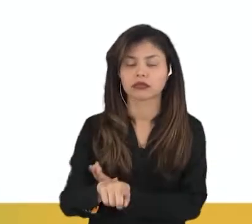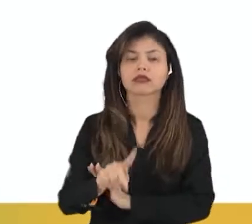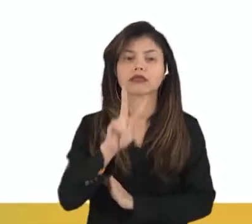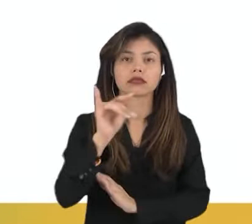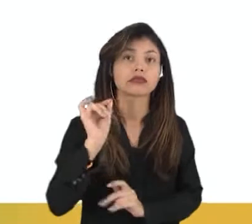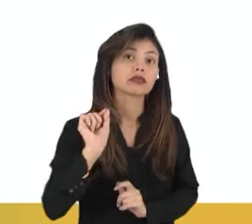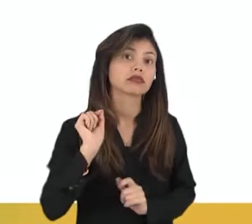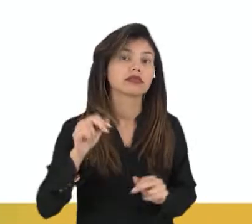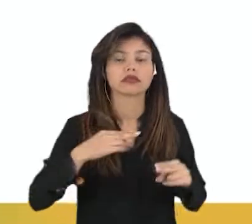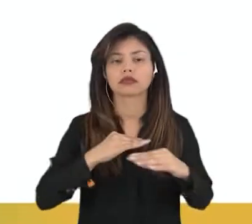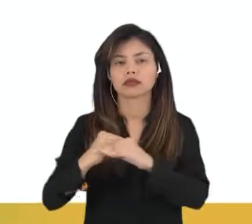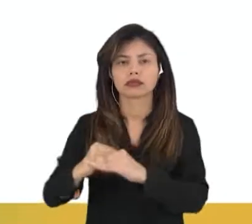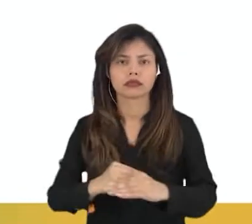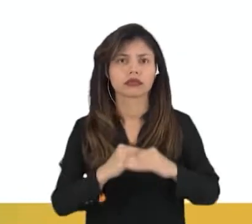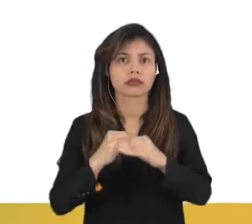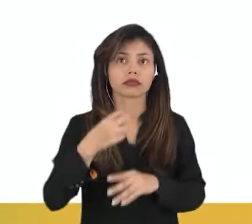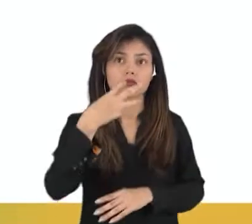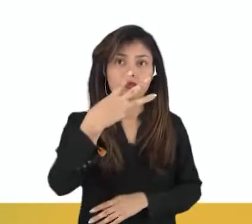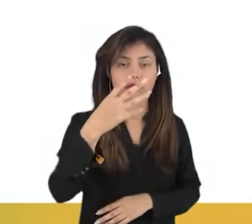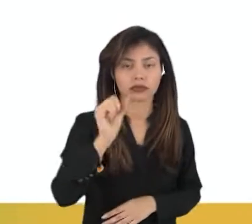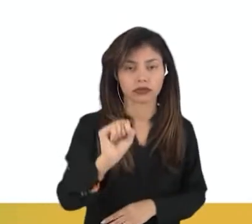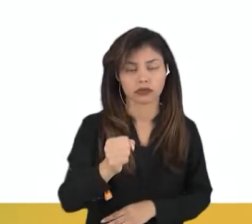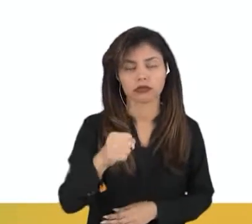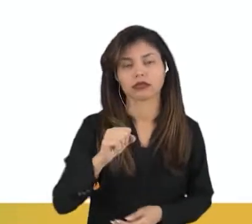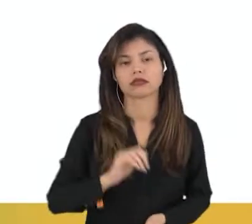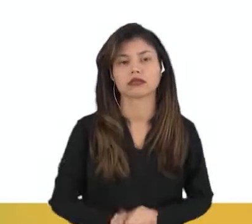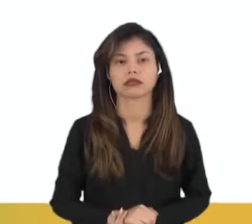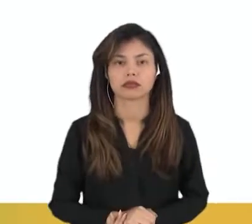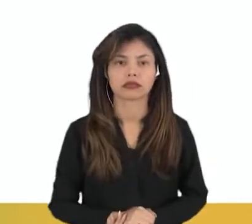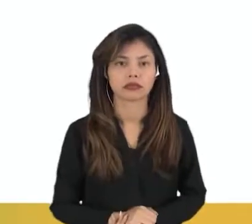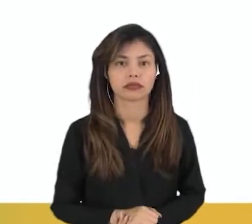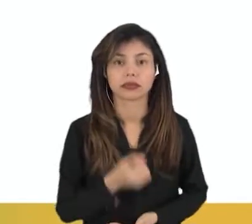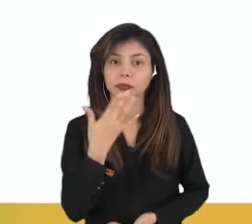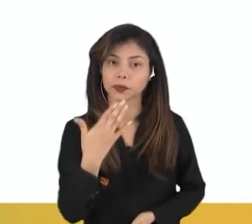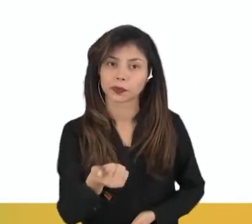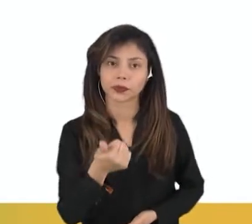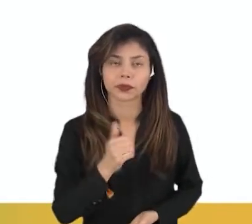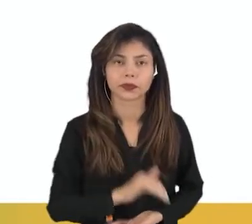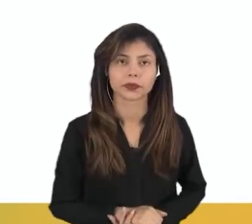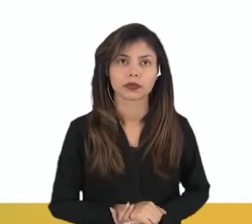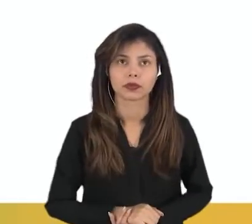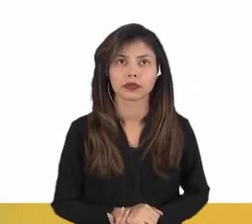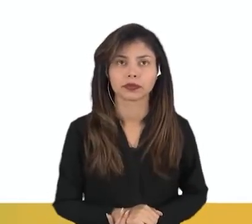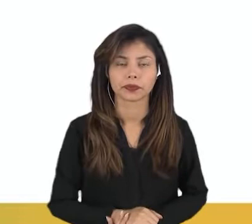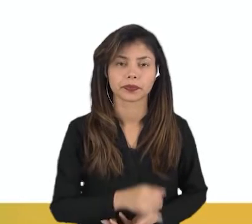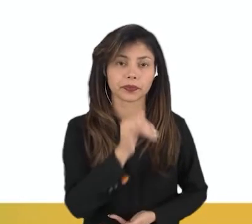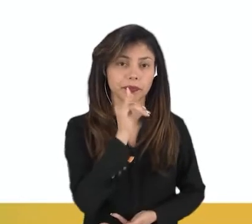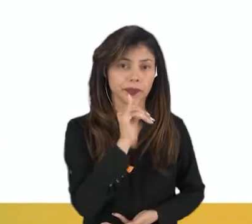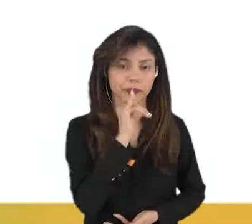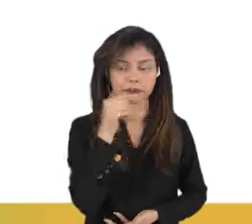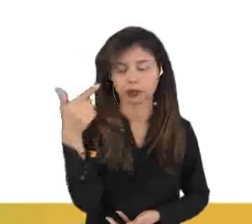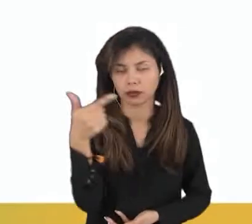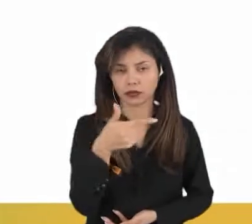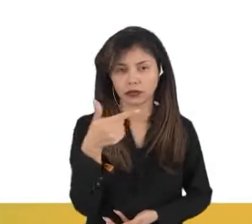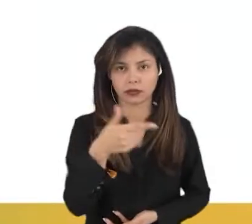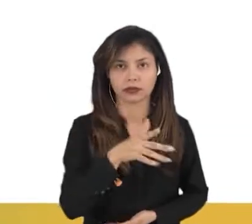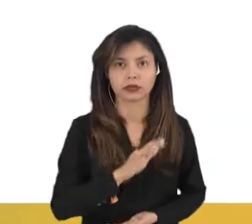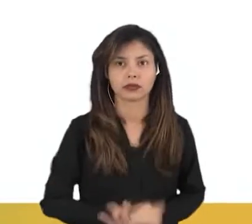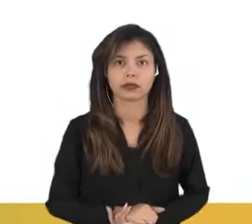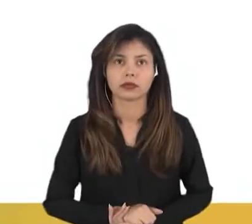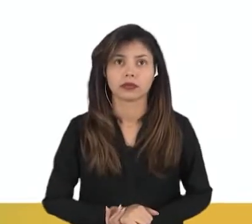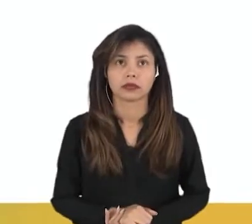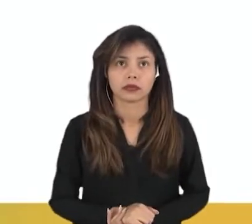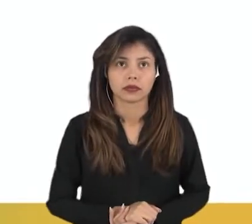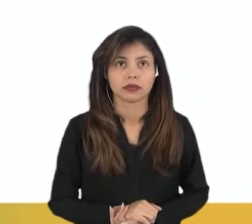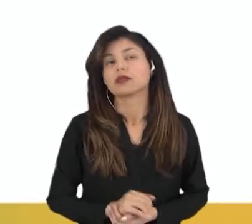vai ser igual a 3 sobre 8, ou 3 oitavos. Tudo bem? Vamos lá então para o exemplo de número